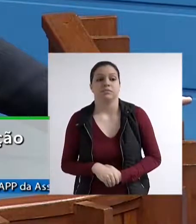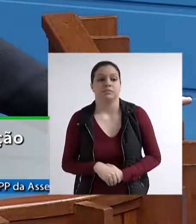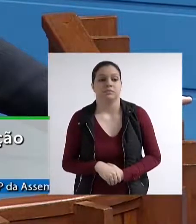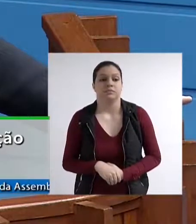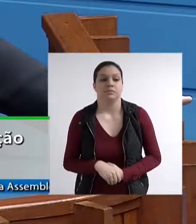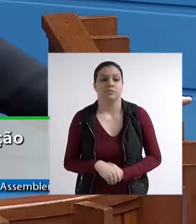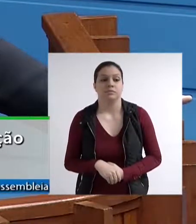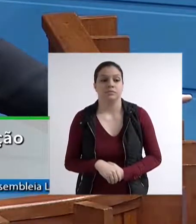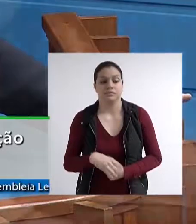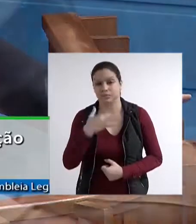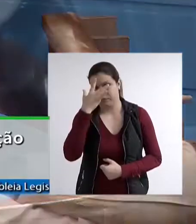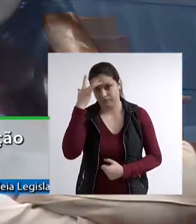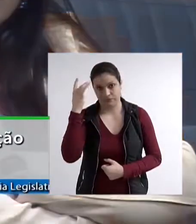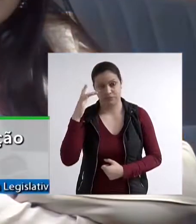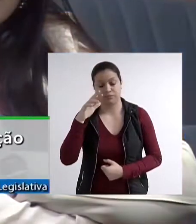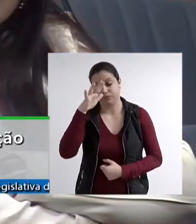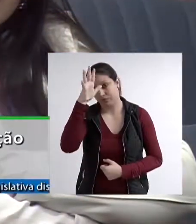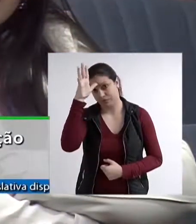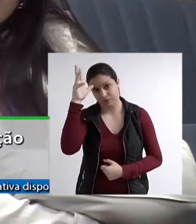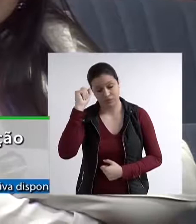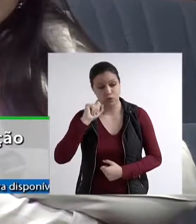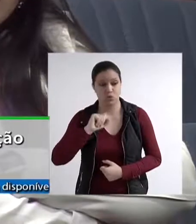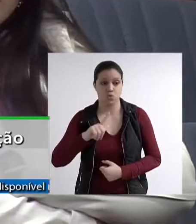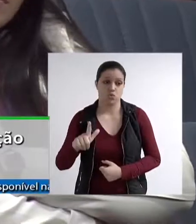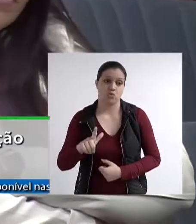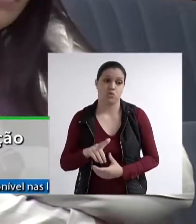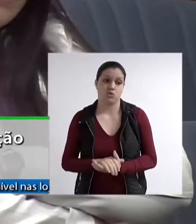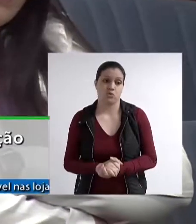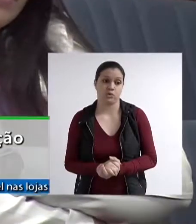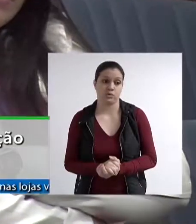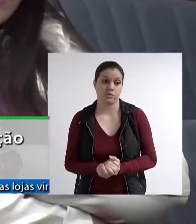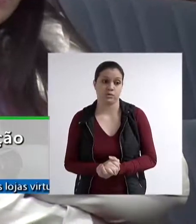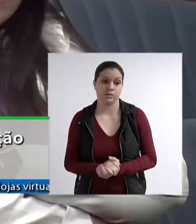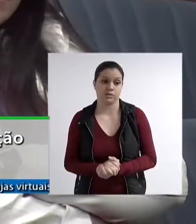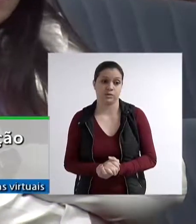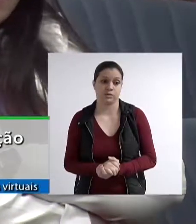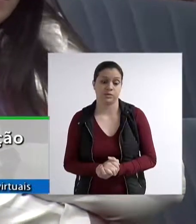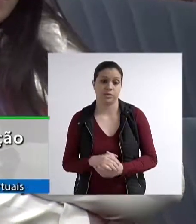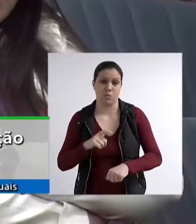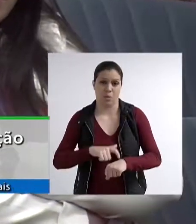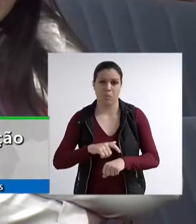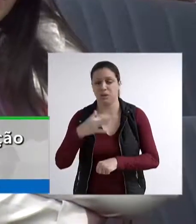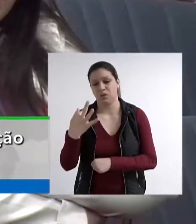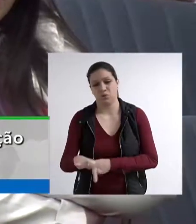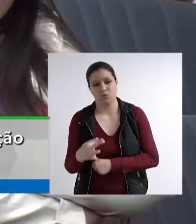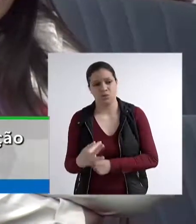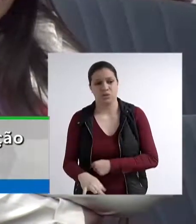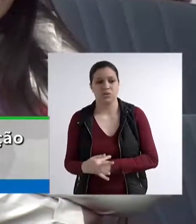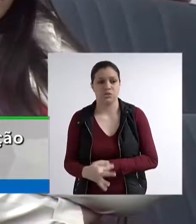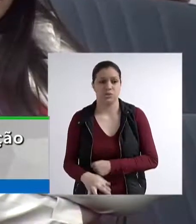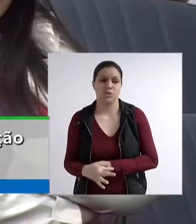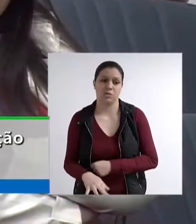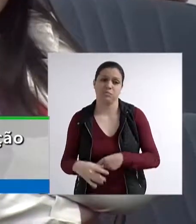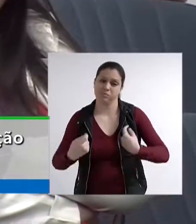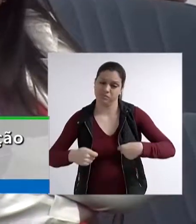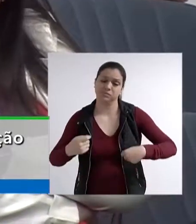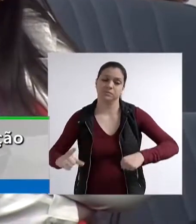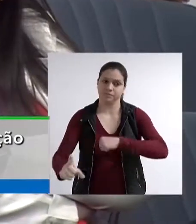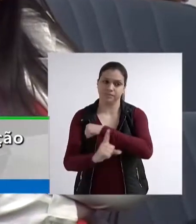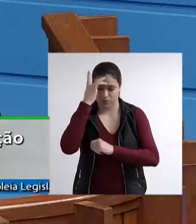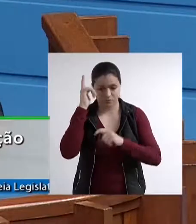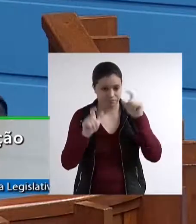nossos irmãos sul-mato-grossenses não venham, principalmente no momento de maior vulnerabilidade, no momento de dor, e não tenham o atendimento que lhes